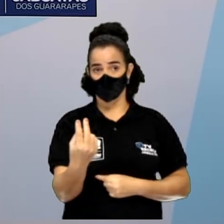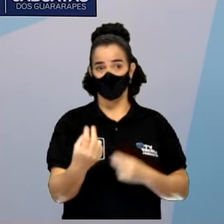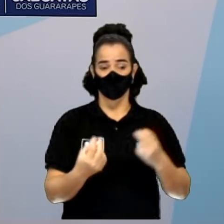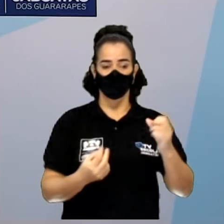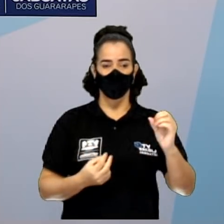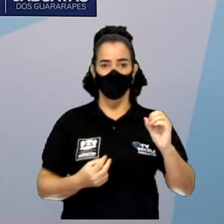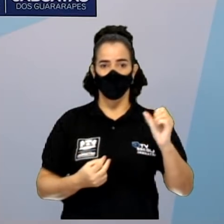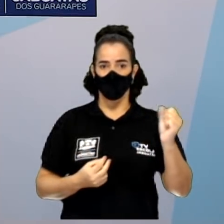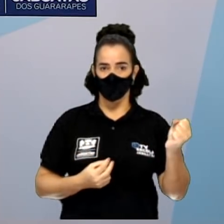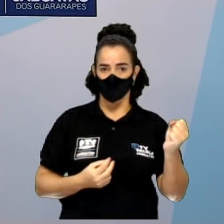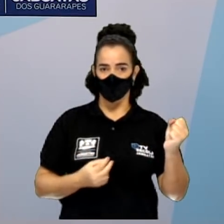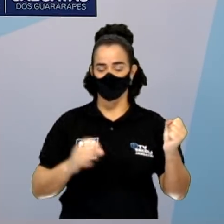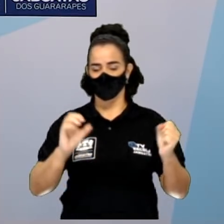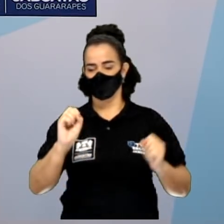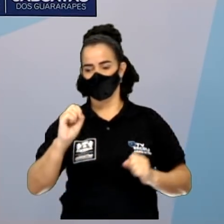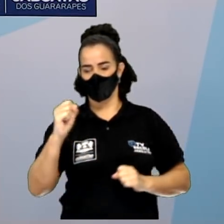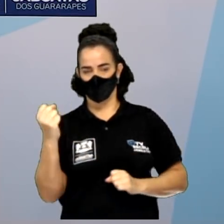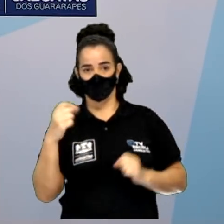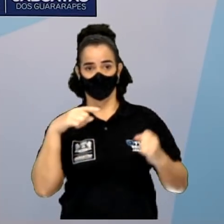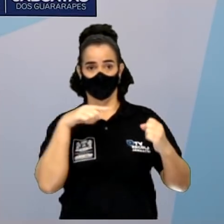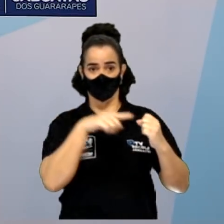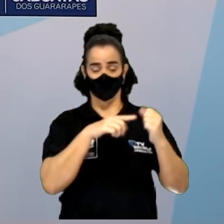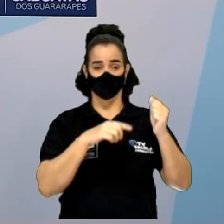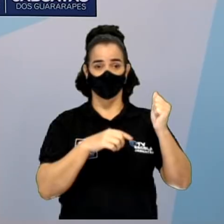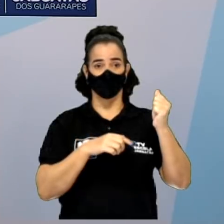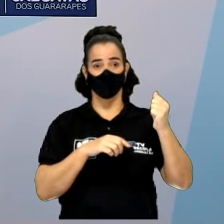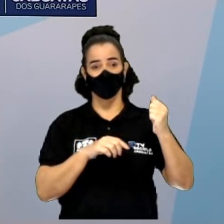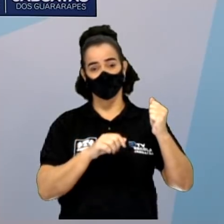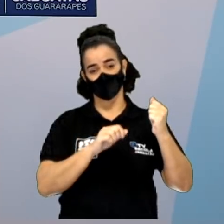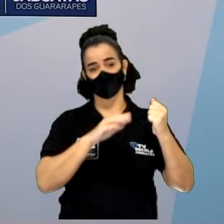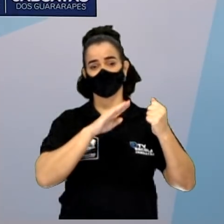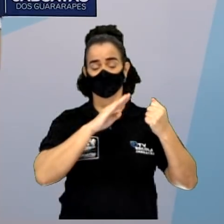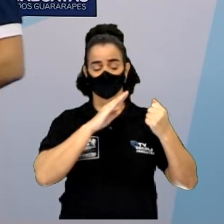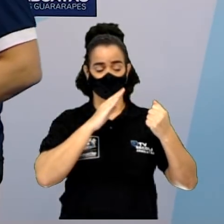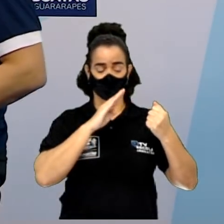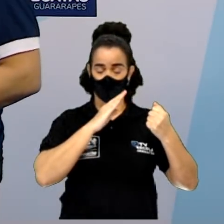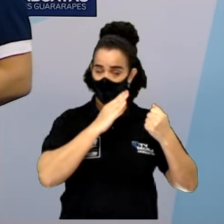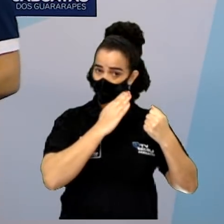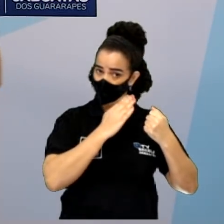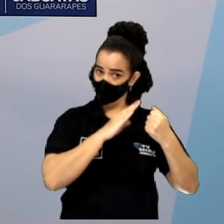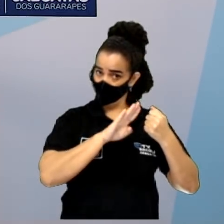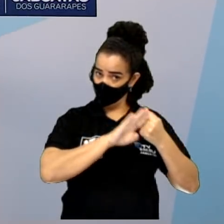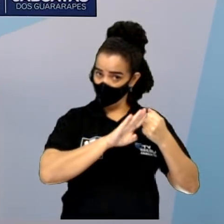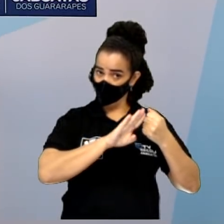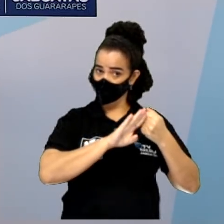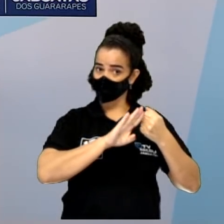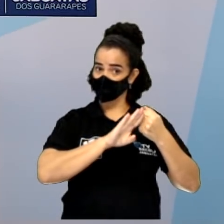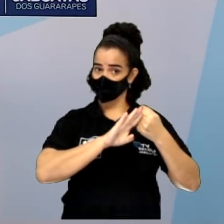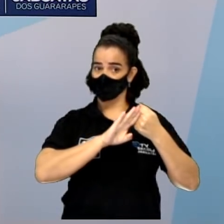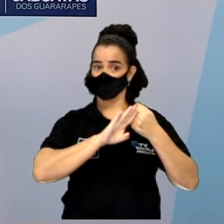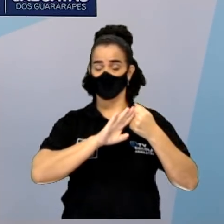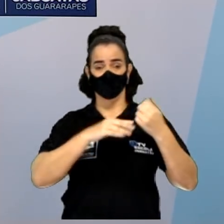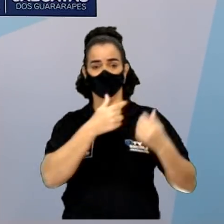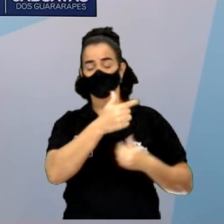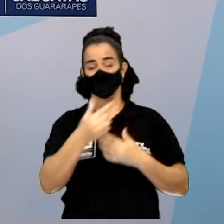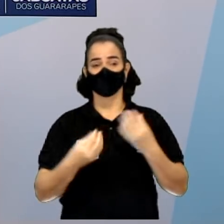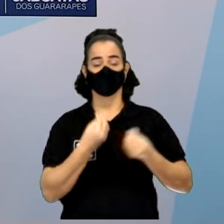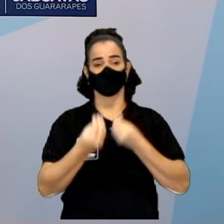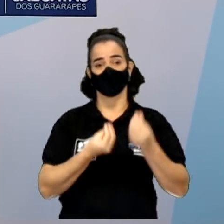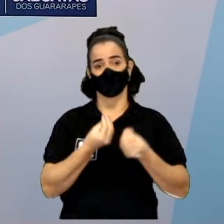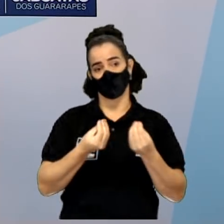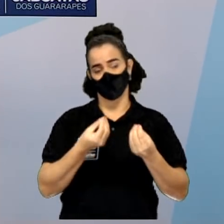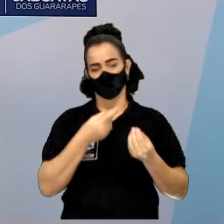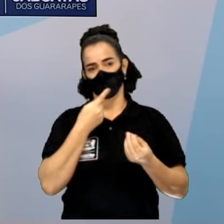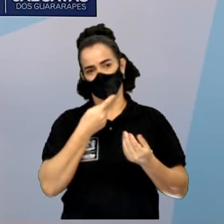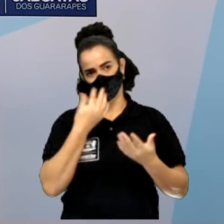deficientes, eu estou me referindo ao substantivo. Então, a gente não pode dizer que esse os aqui, ele é um pronome, ele é um artigo,